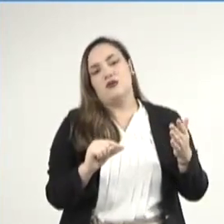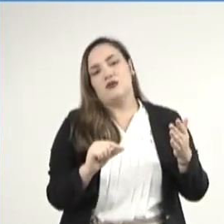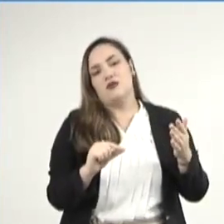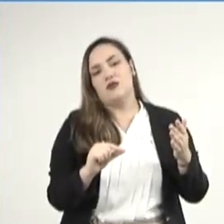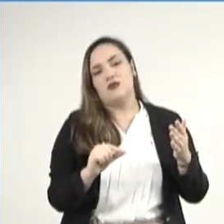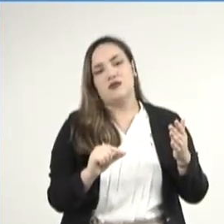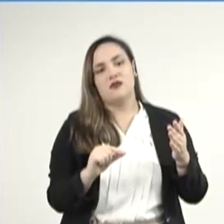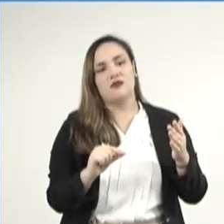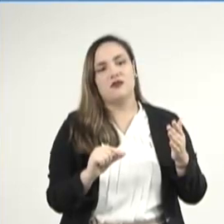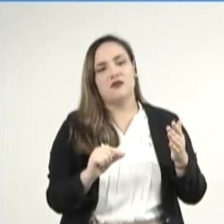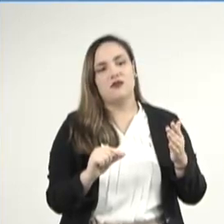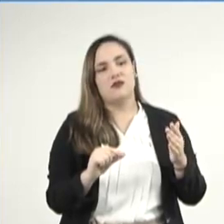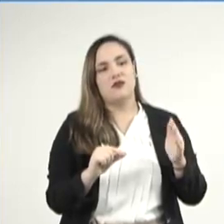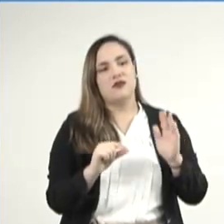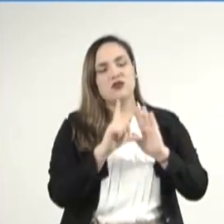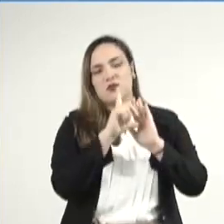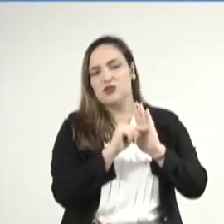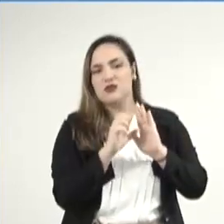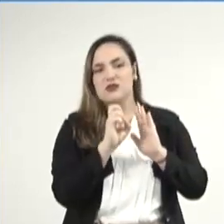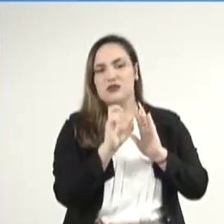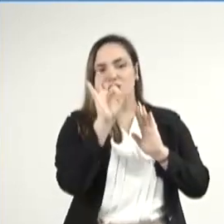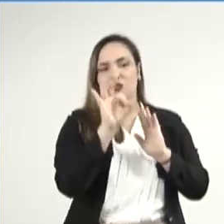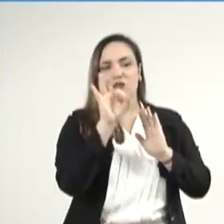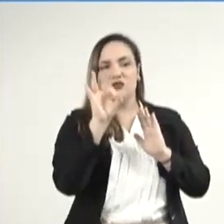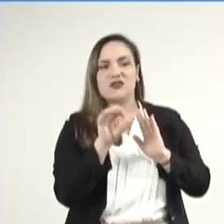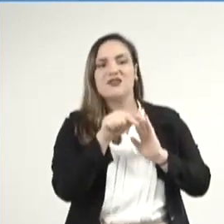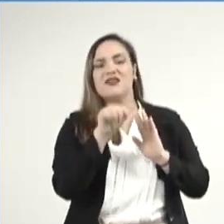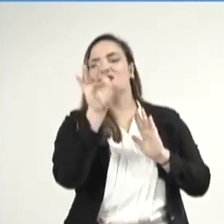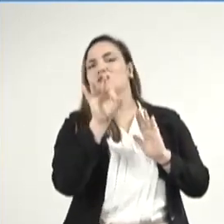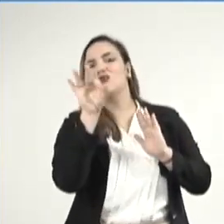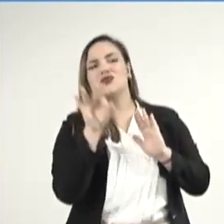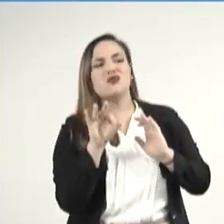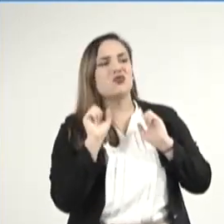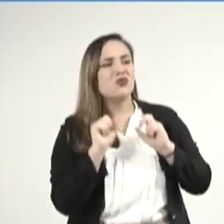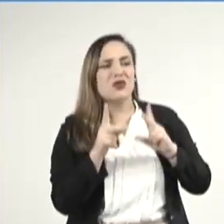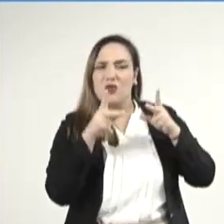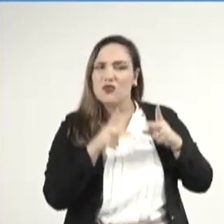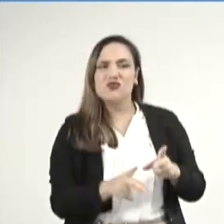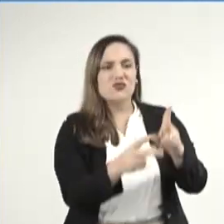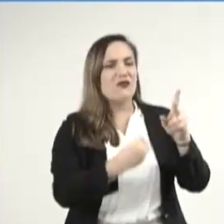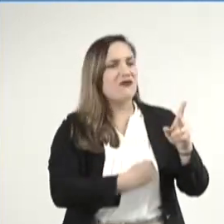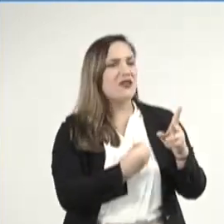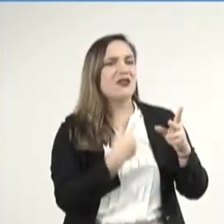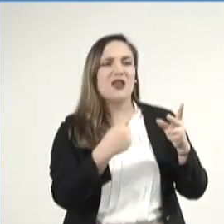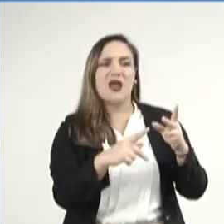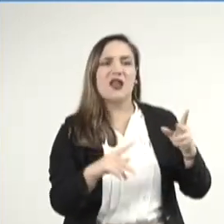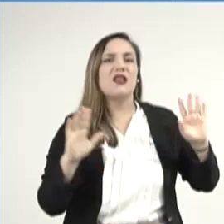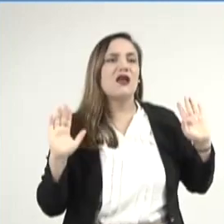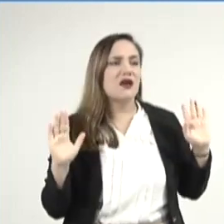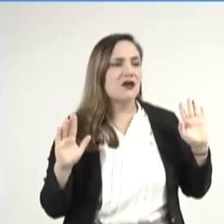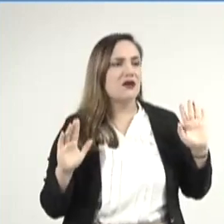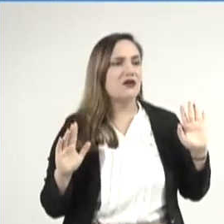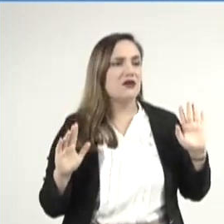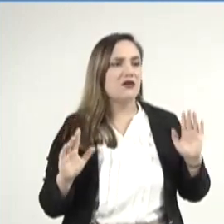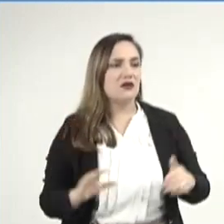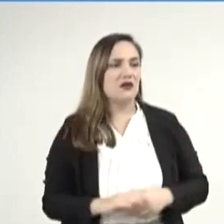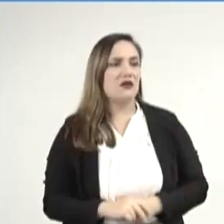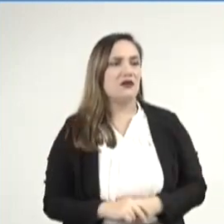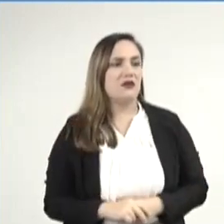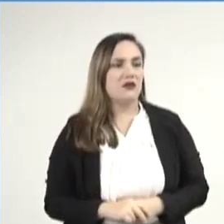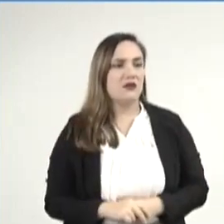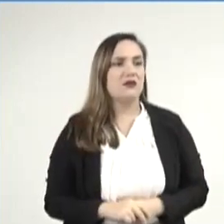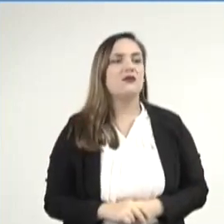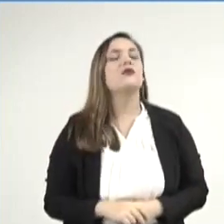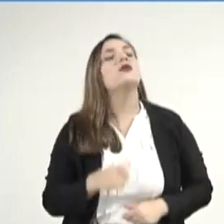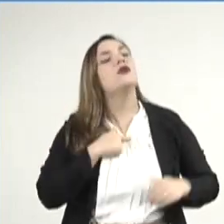até o salário tal, só 5% ou só 7%, e a pessoa toca a vida dela para ver o que acontece. Quando Vossa Excelência